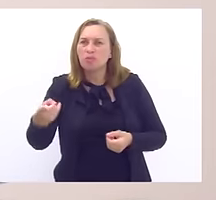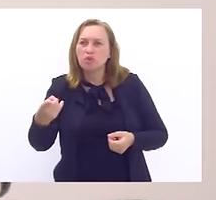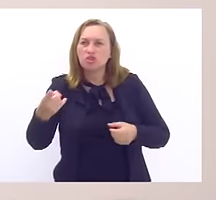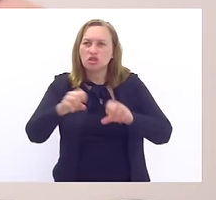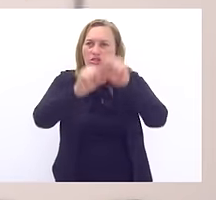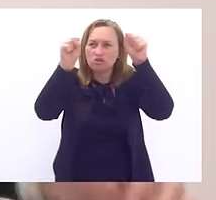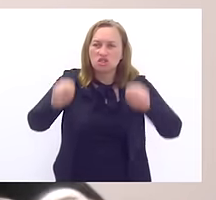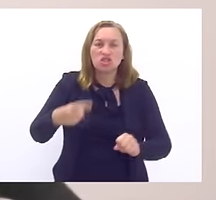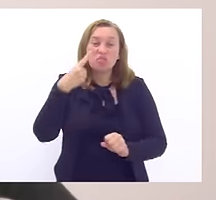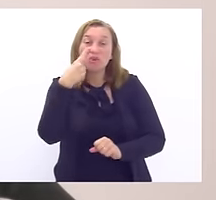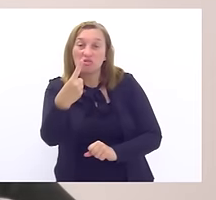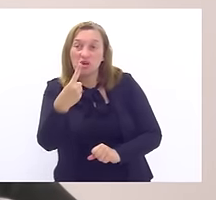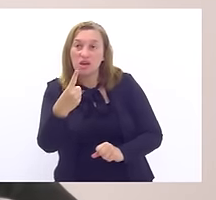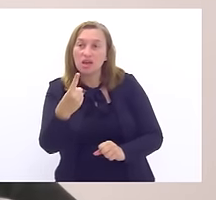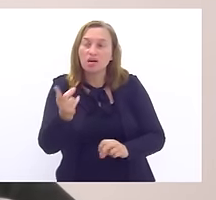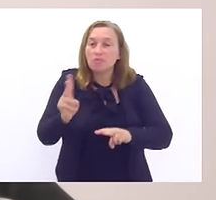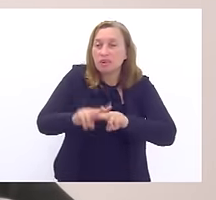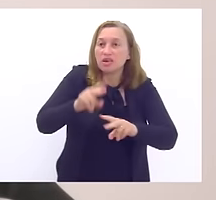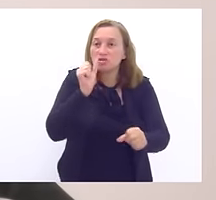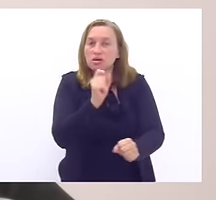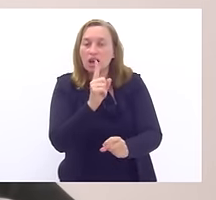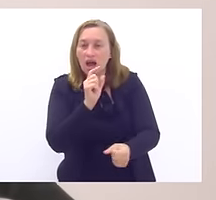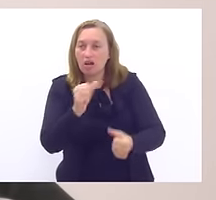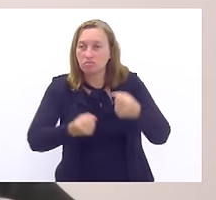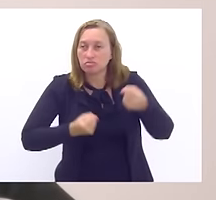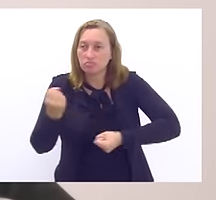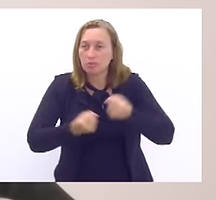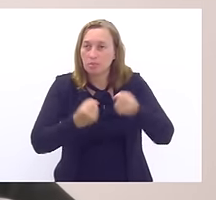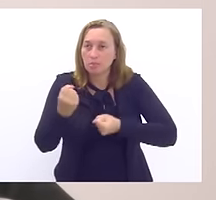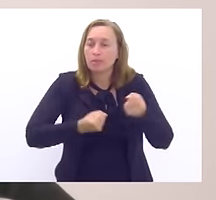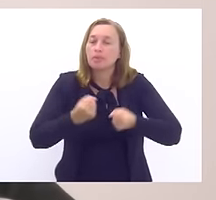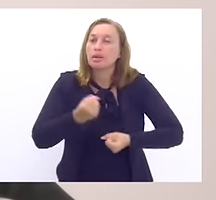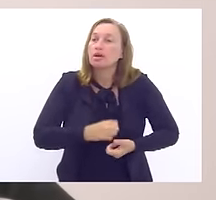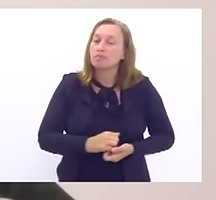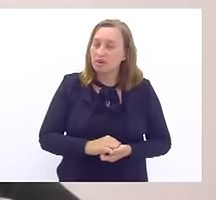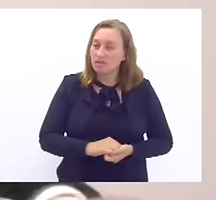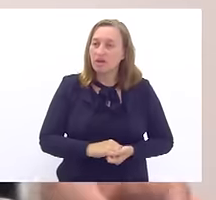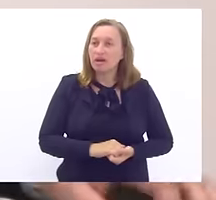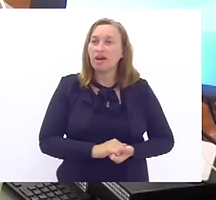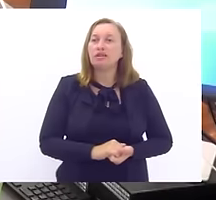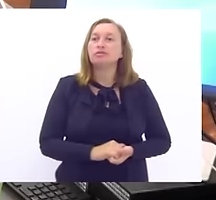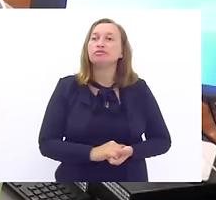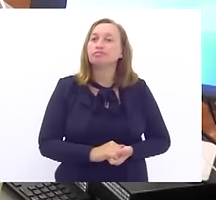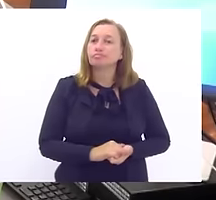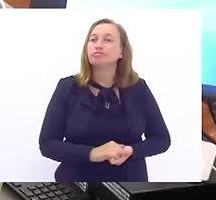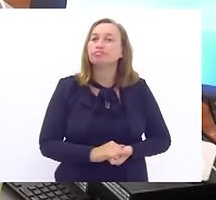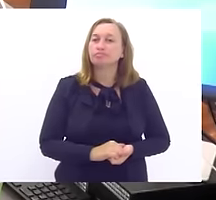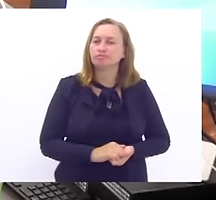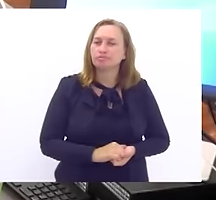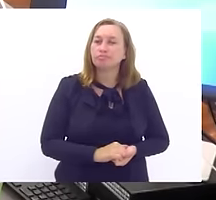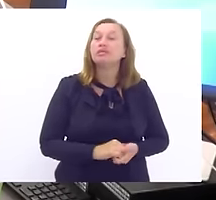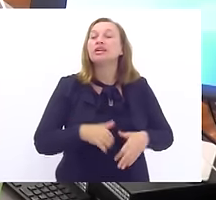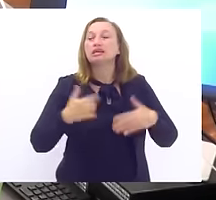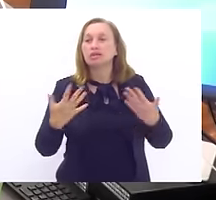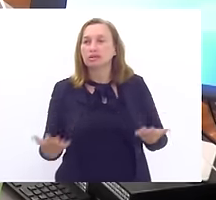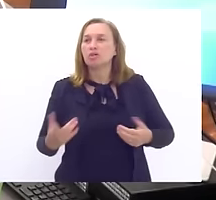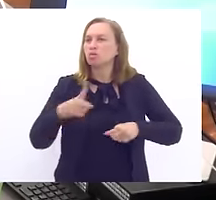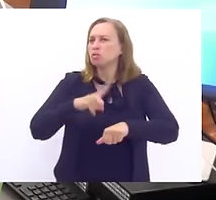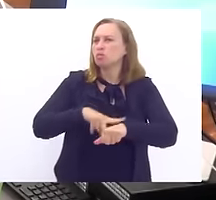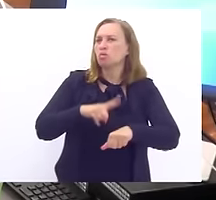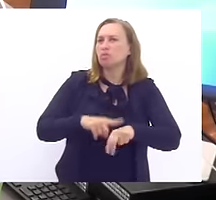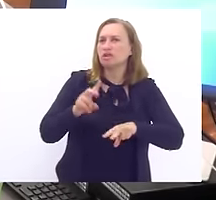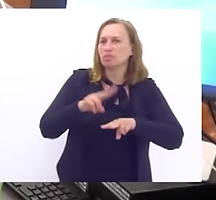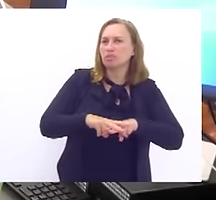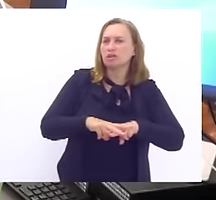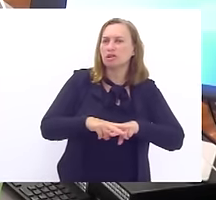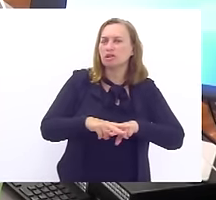se isso tem sido corriqueiro na forma do da pl trabalhar então no momento da apreensão